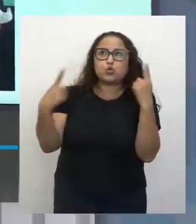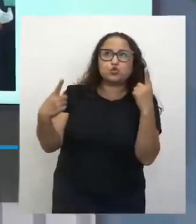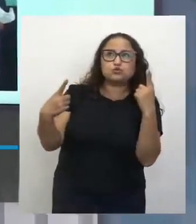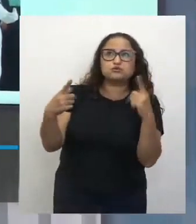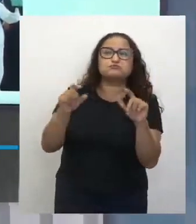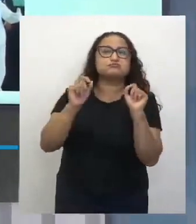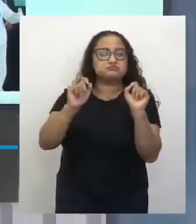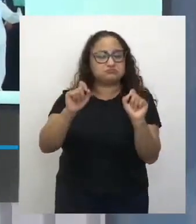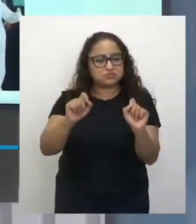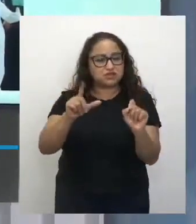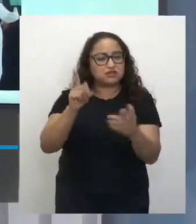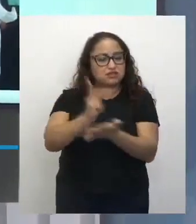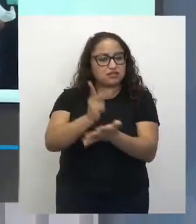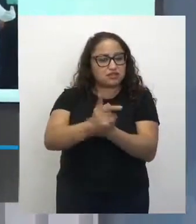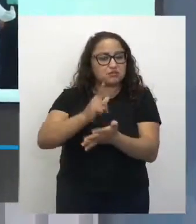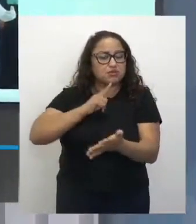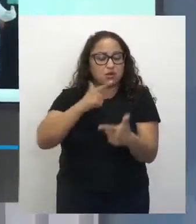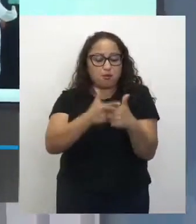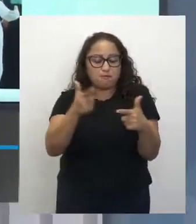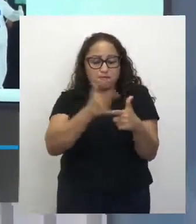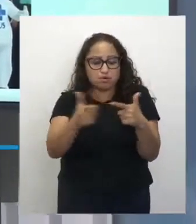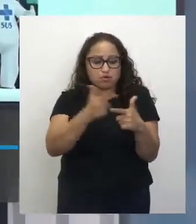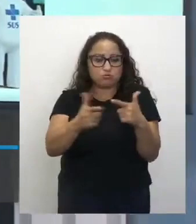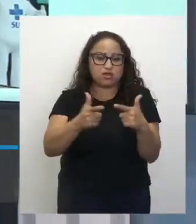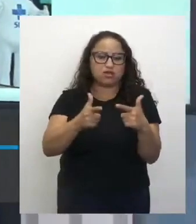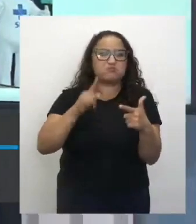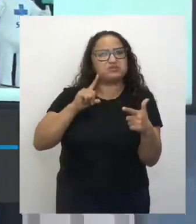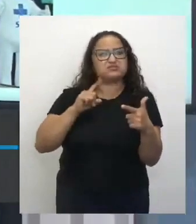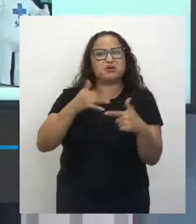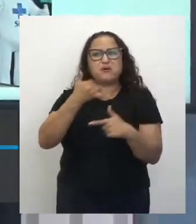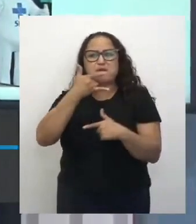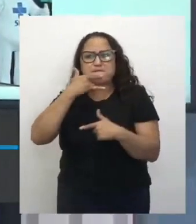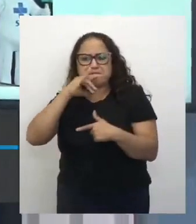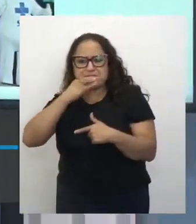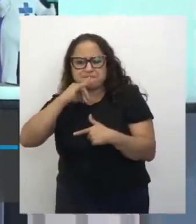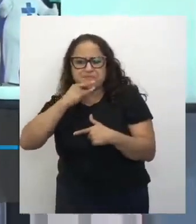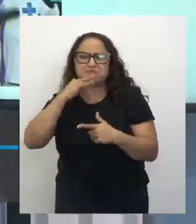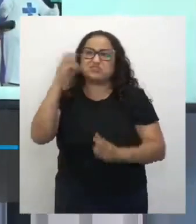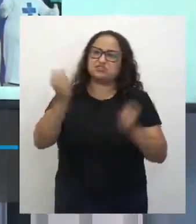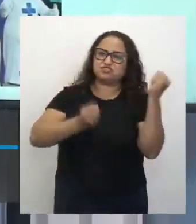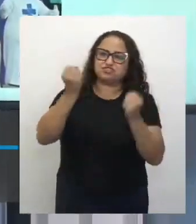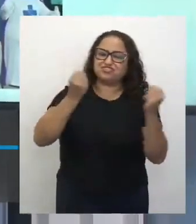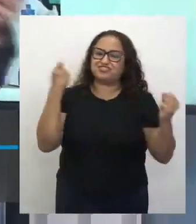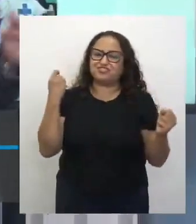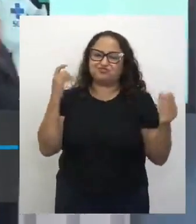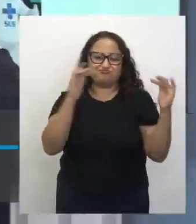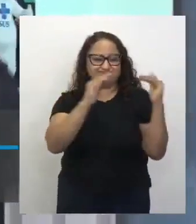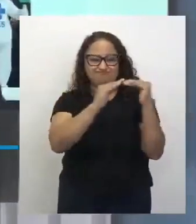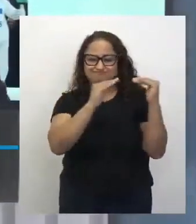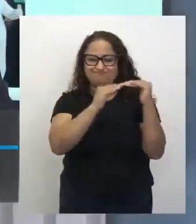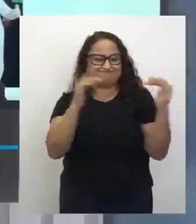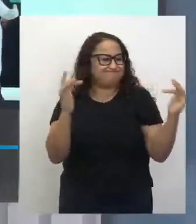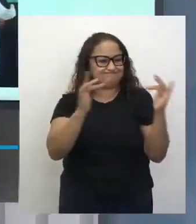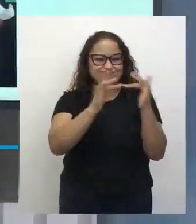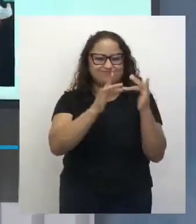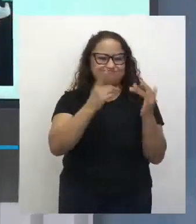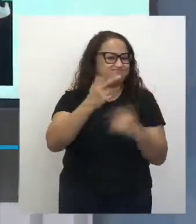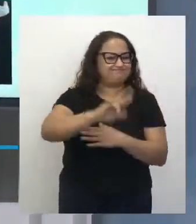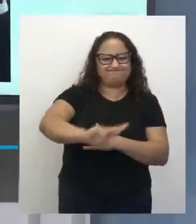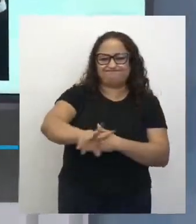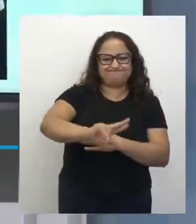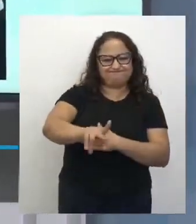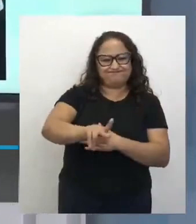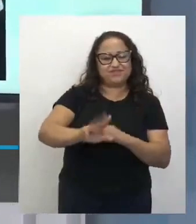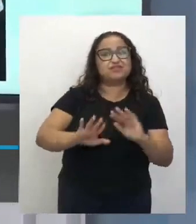e outros tipos, né, de problemas aí. Excesso de bebida, bebida e direção não combinam, né? Coisas do tipo, tá bom?